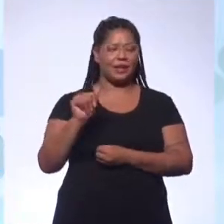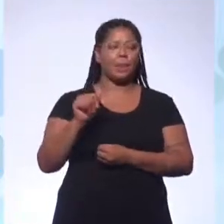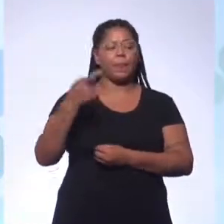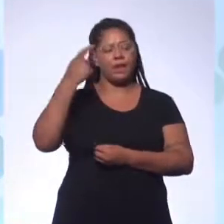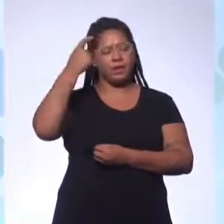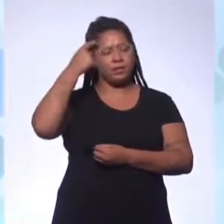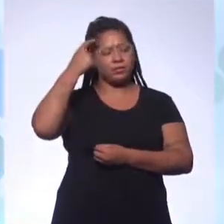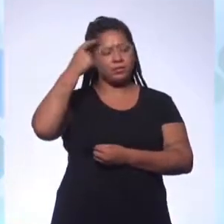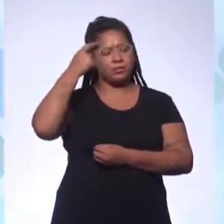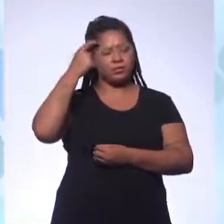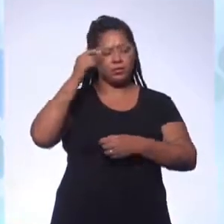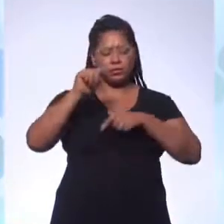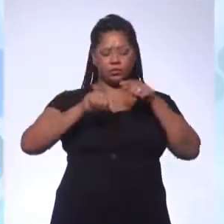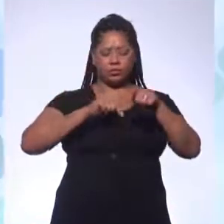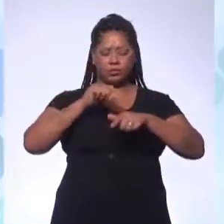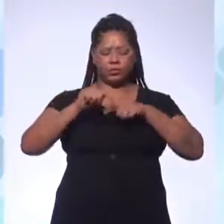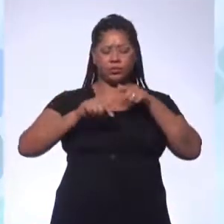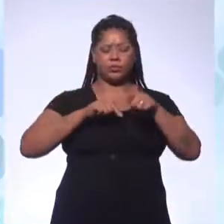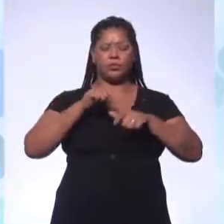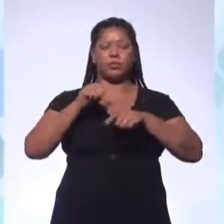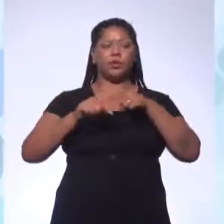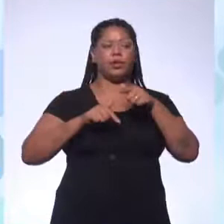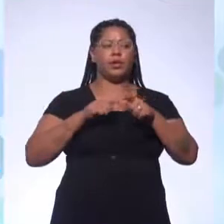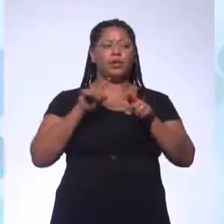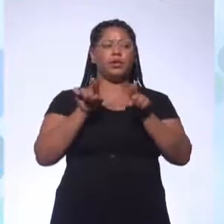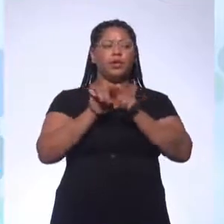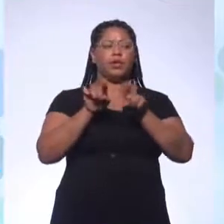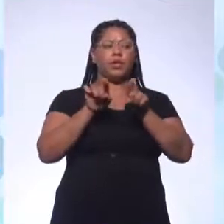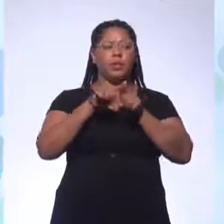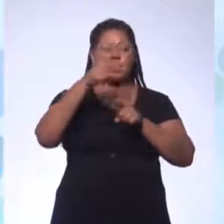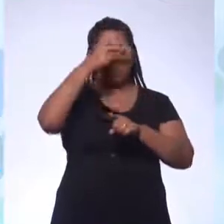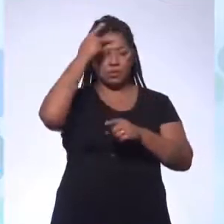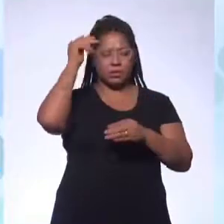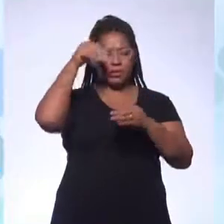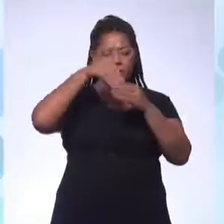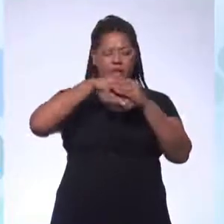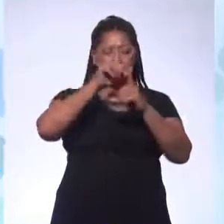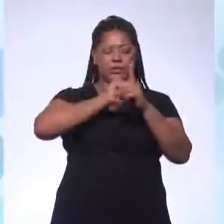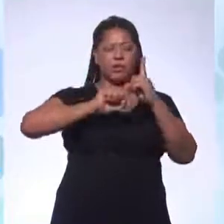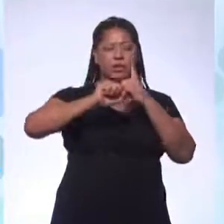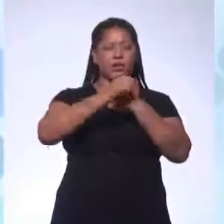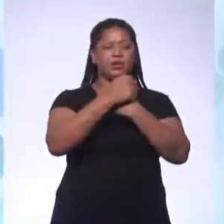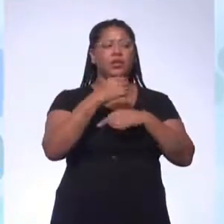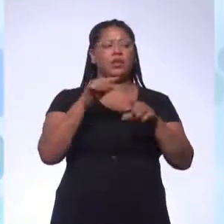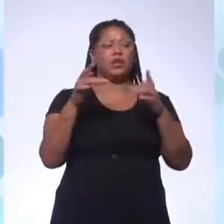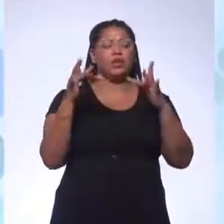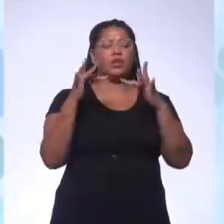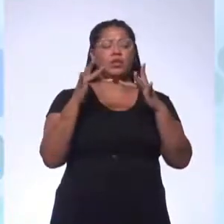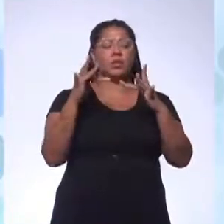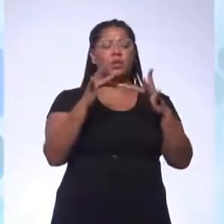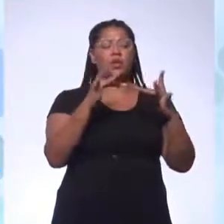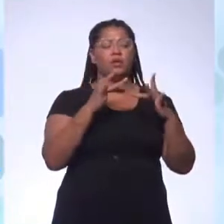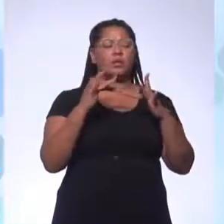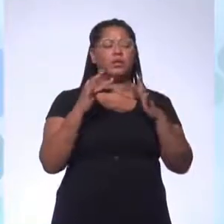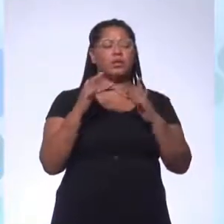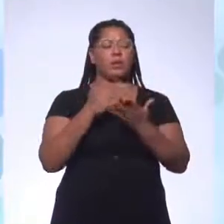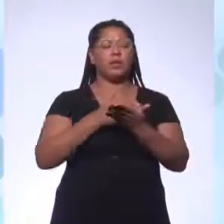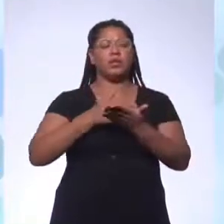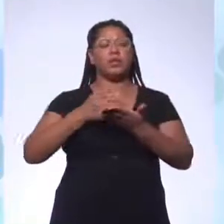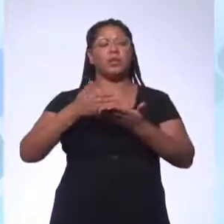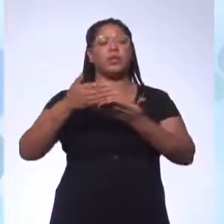social, do movimentar do ser na sociedade e suas relações sociais, a partir de agora haverá